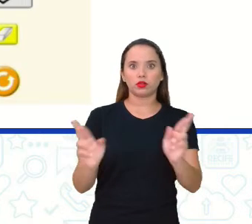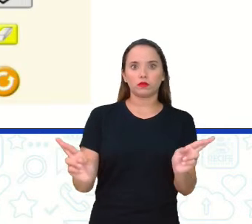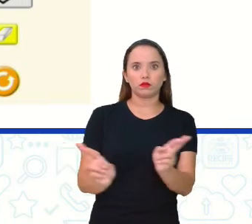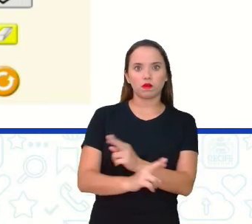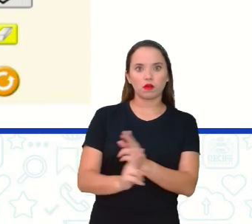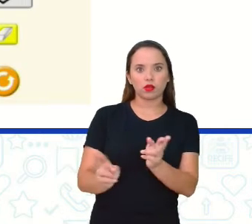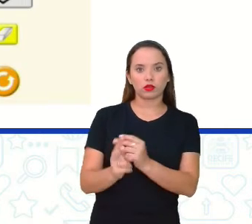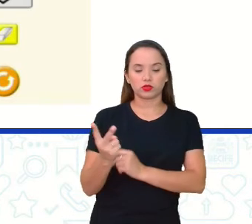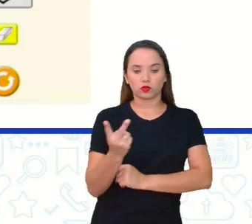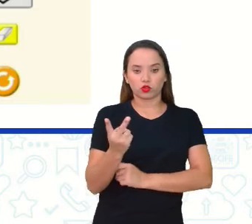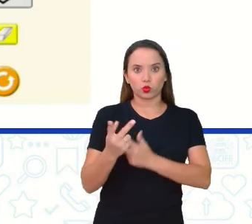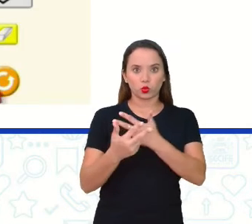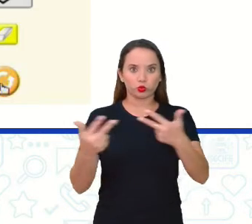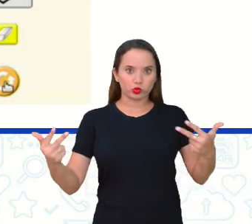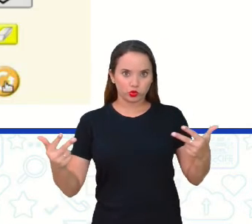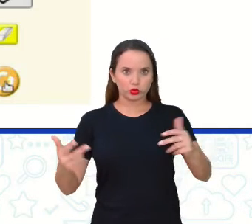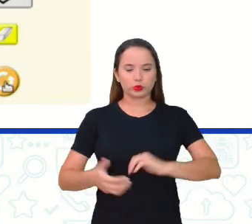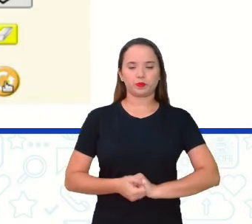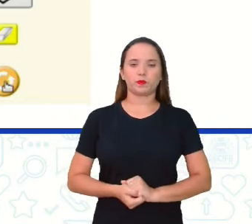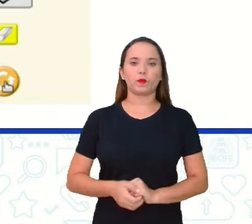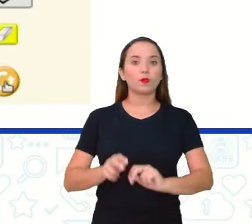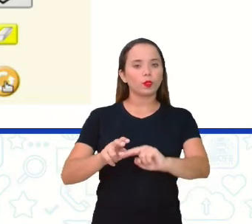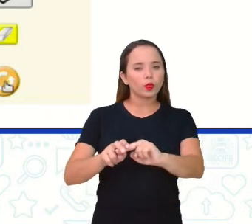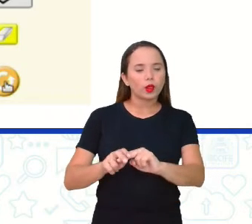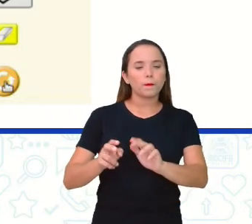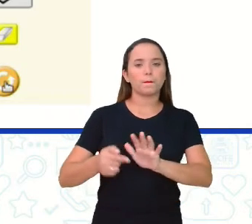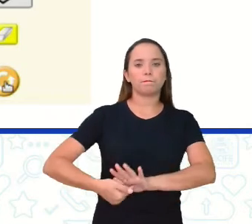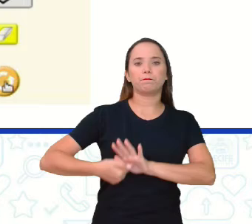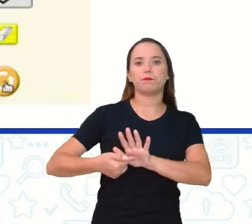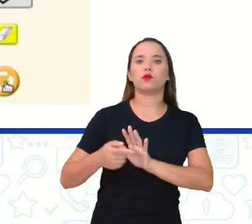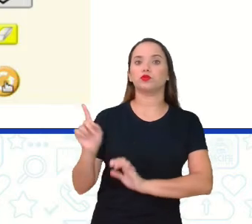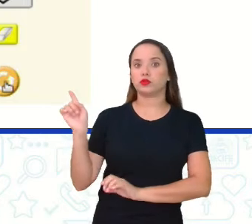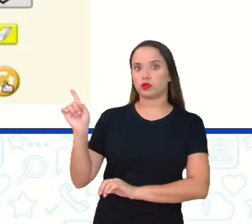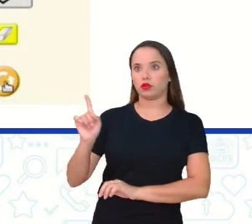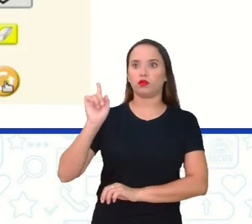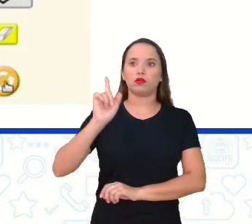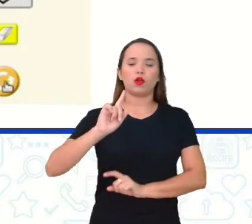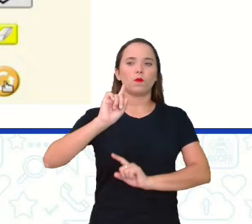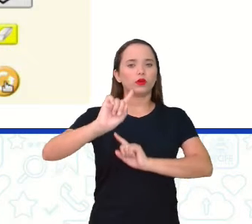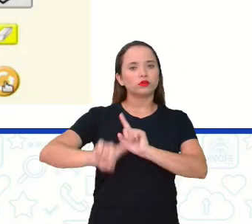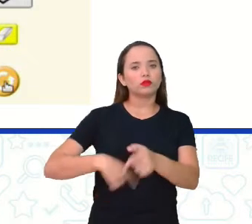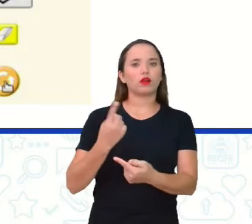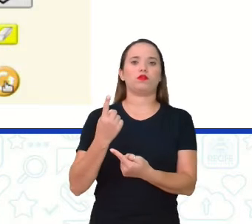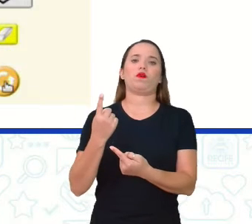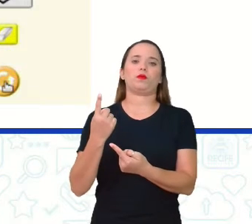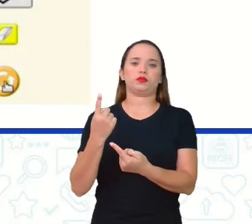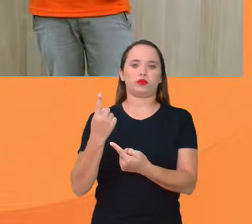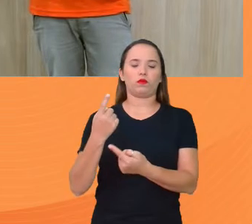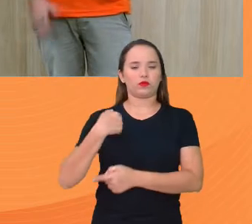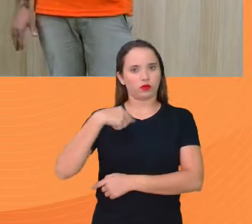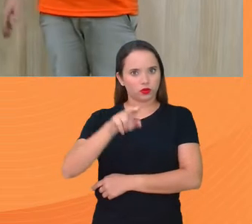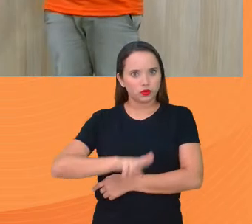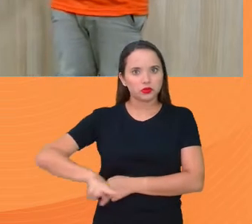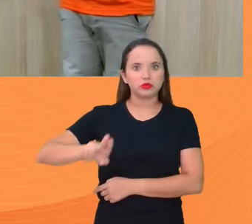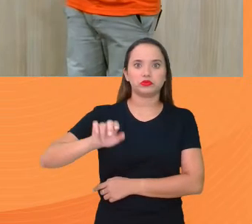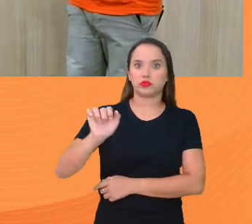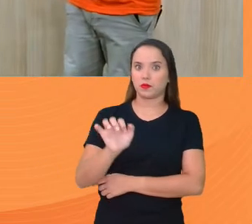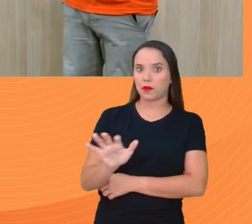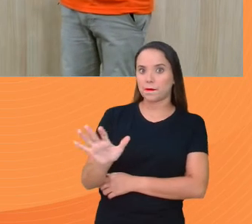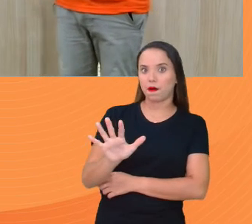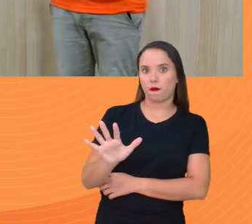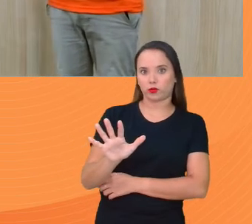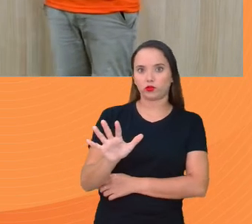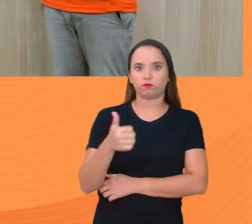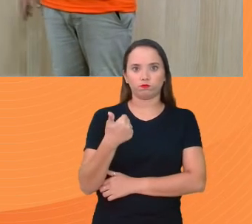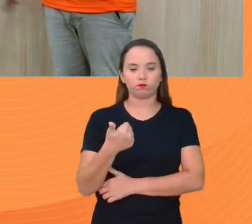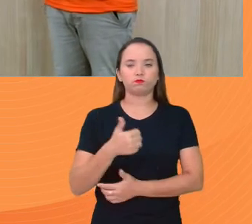duas coisas. E a gente costuma mostrar aí essa transformação. Nesse caso aí eu utilizei imagens, né? Então eu peguei ali, por